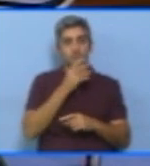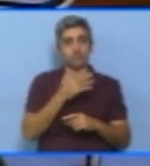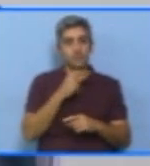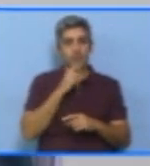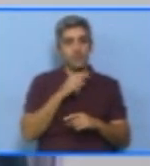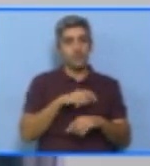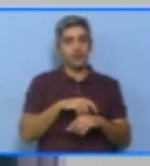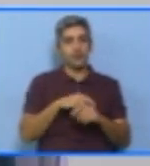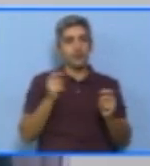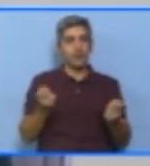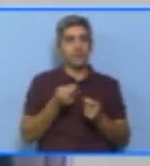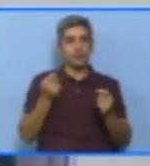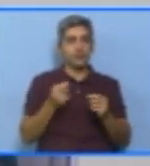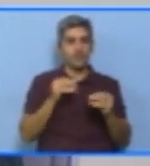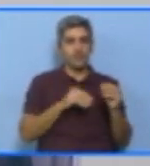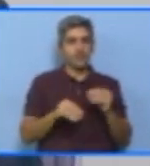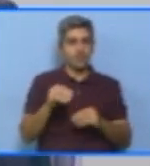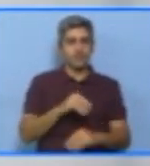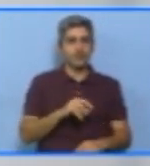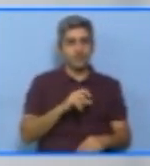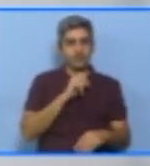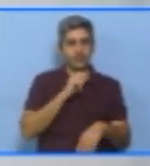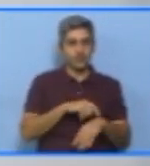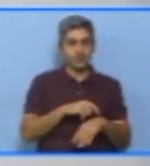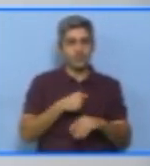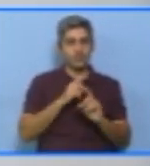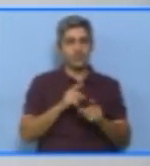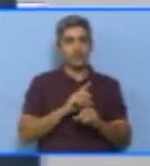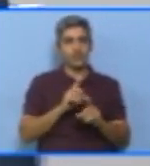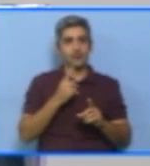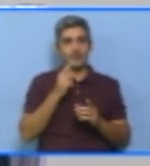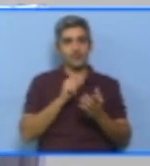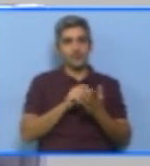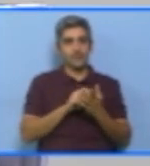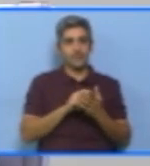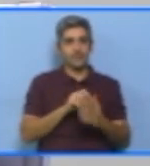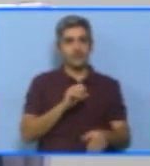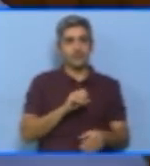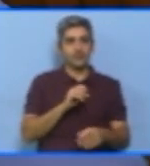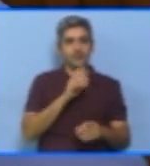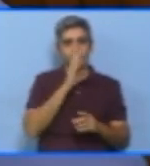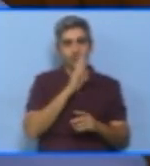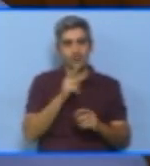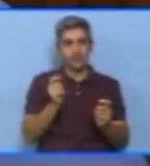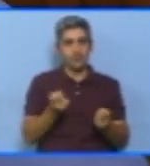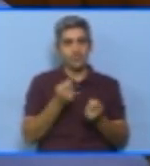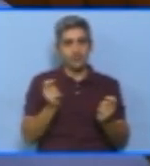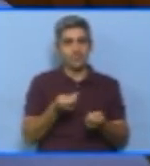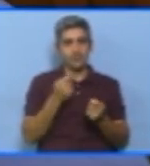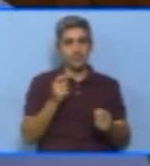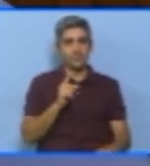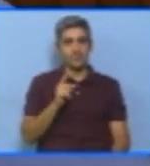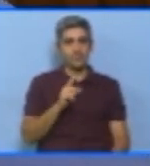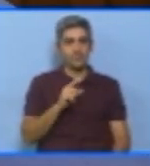um belo tempo de campanha eleitoral, um belíssimo tempo. Mas eu vou começar aqui só por um pontinho. Mas ninguém ia pôr em prática essa campanha. Não,